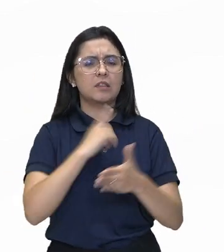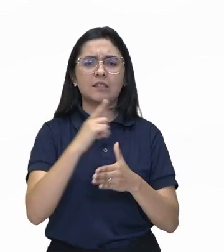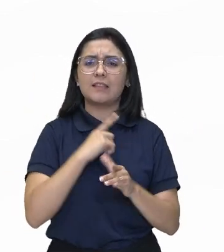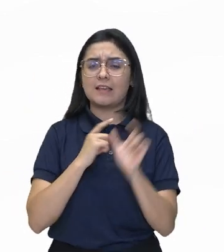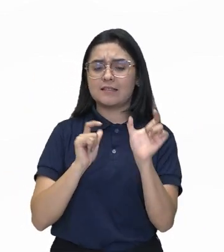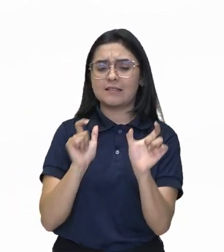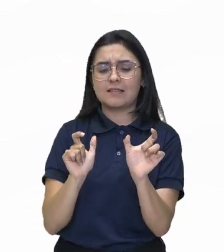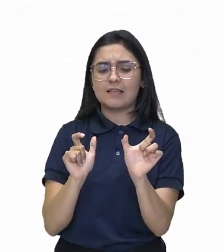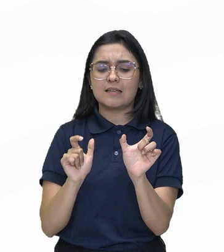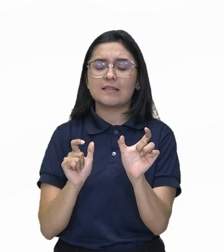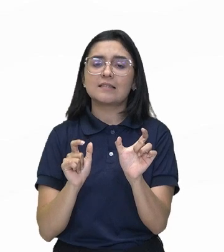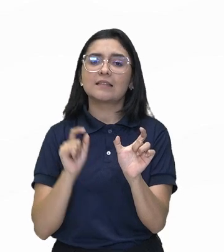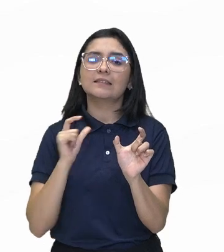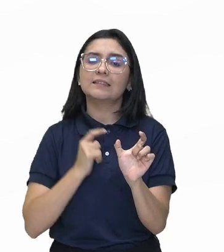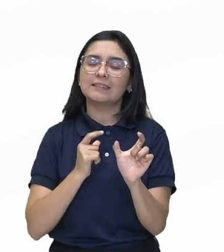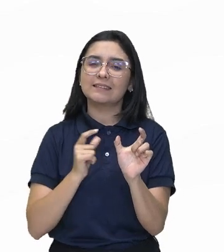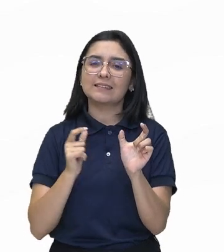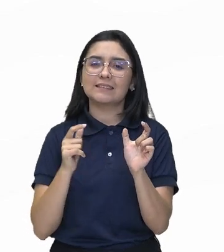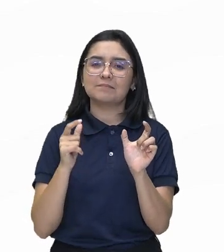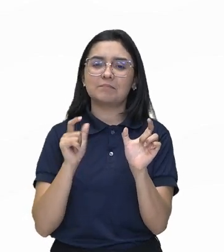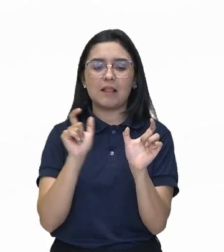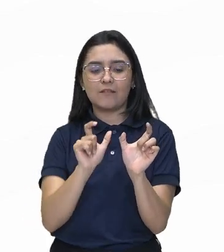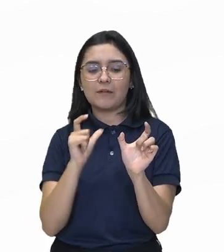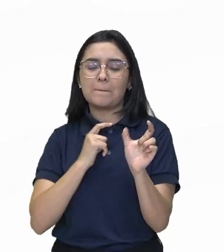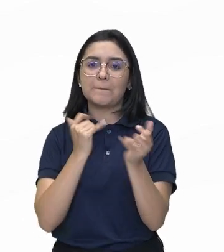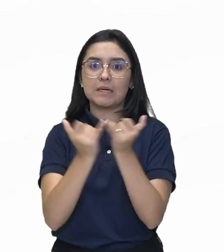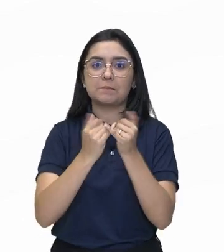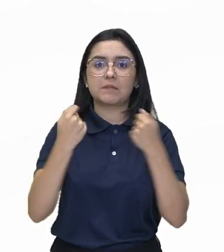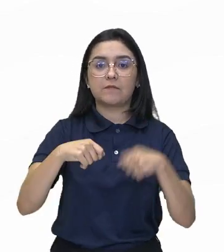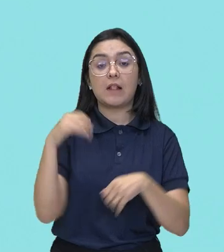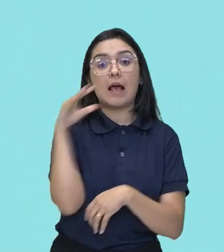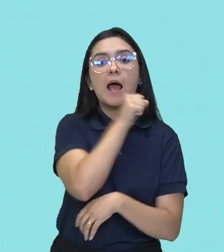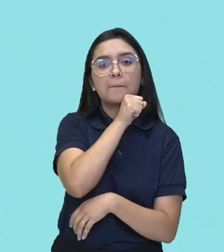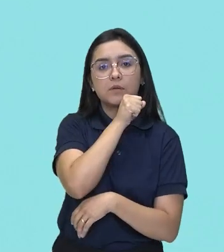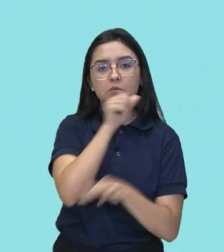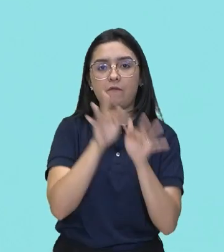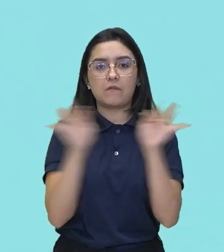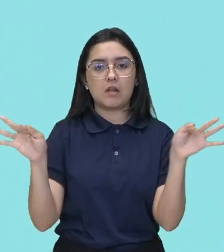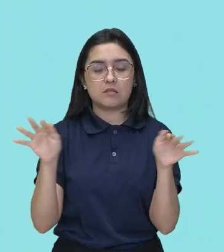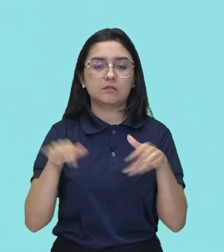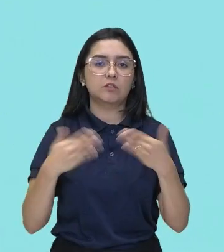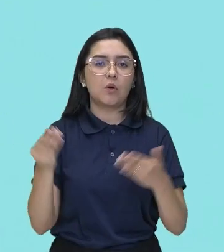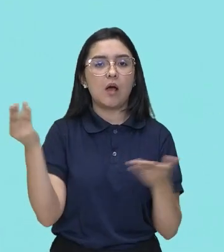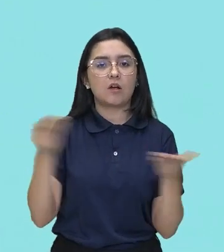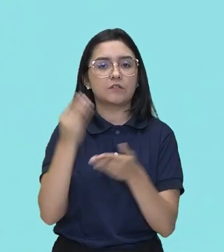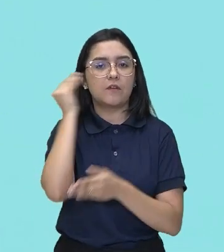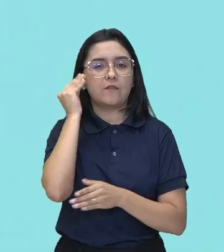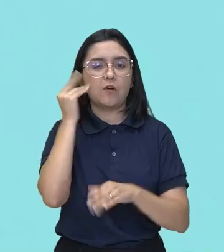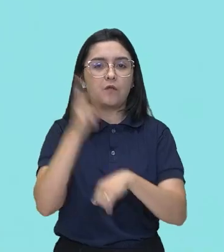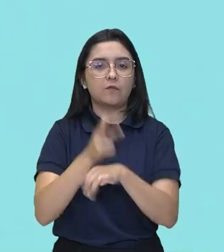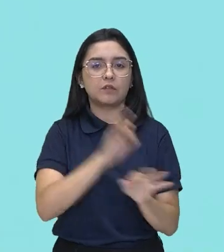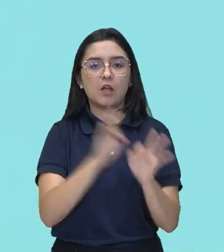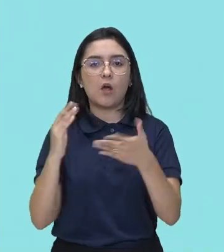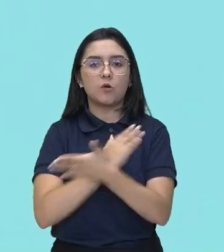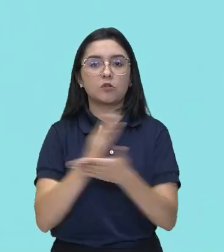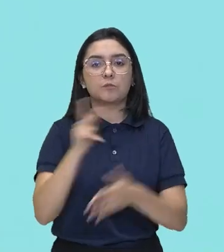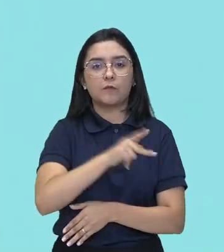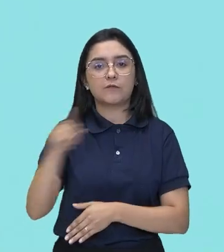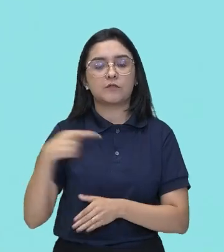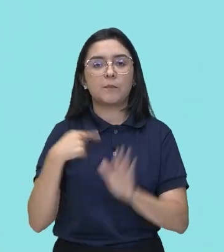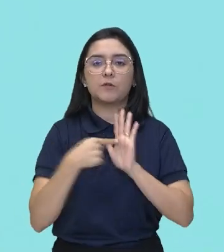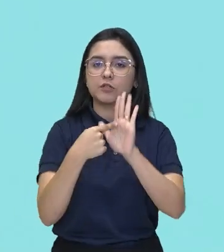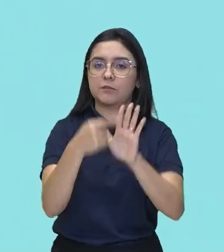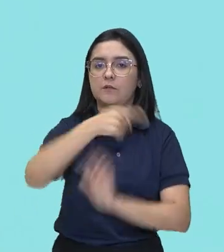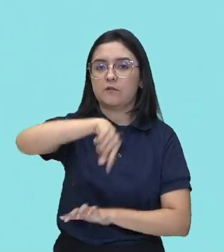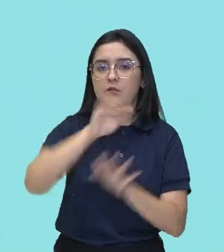sílabas parecidas e que devem ser ditas rapidamente. A gente vai ver agora um vídeo com alguns professores